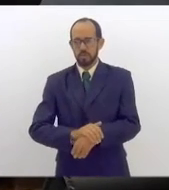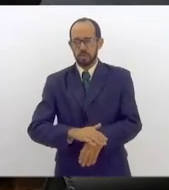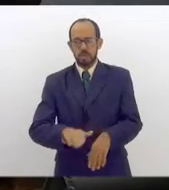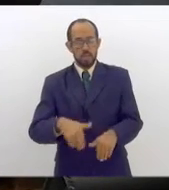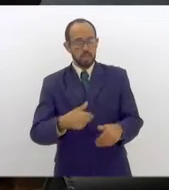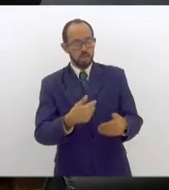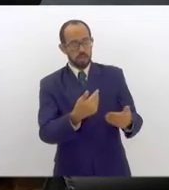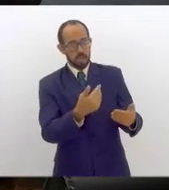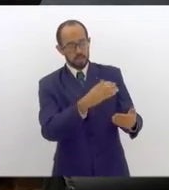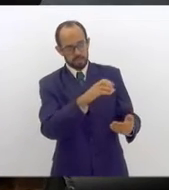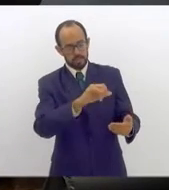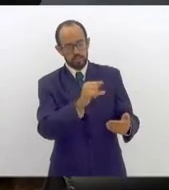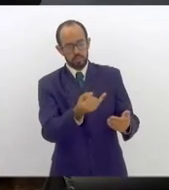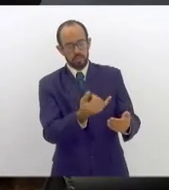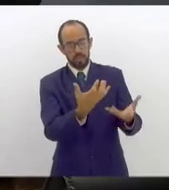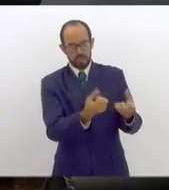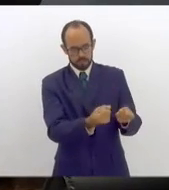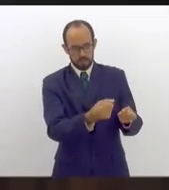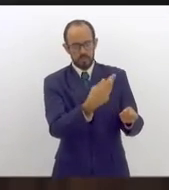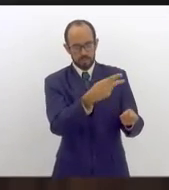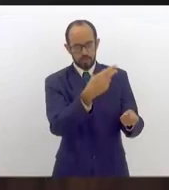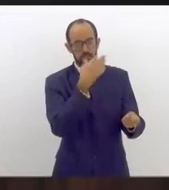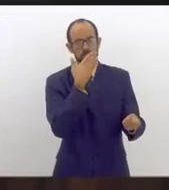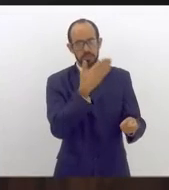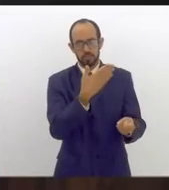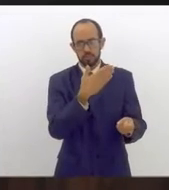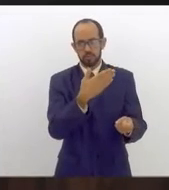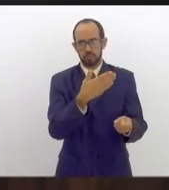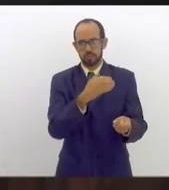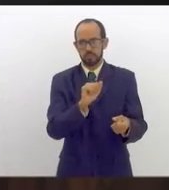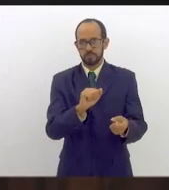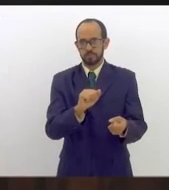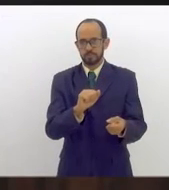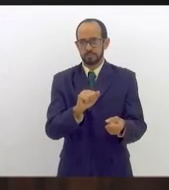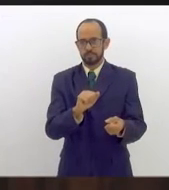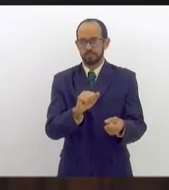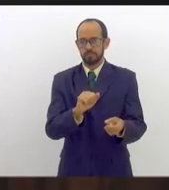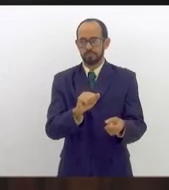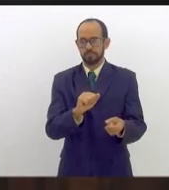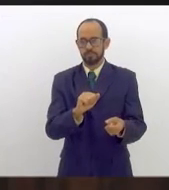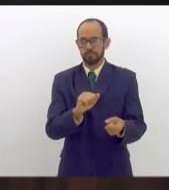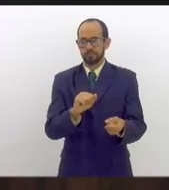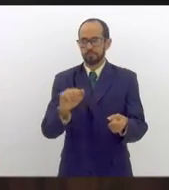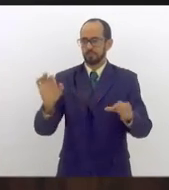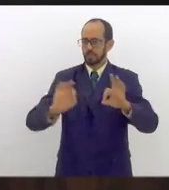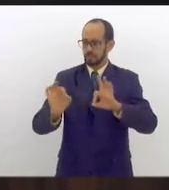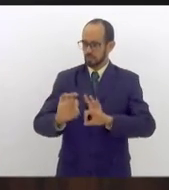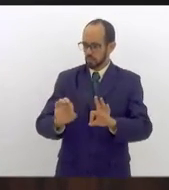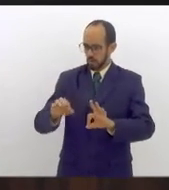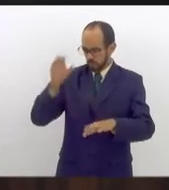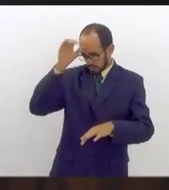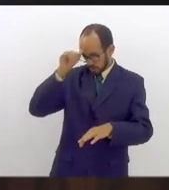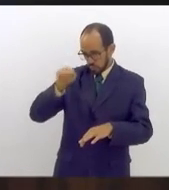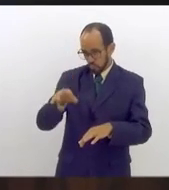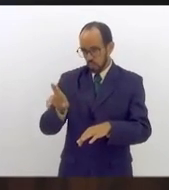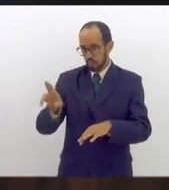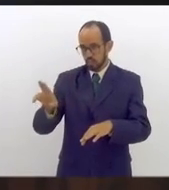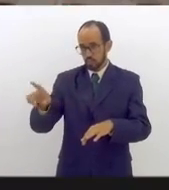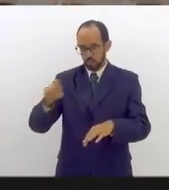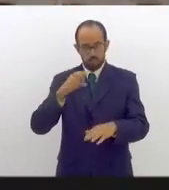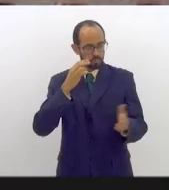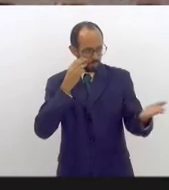de Vossa Excelência. Nada mais a tratar. Presidente Tiaju, questão de ordem, Tiaju. Deputada